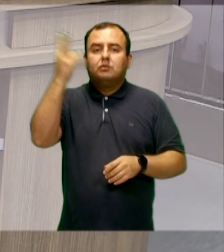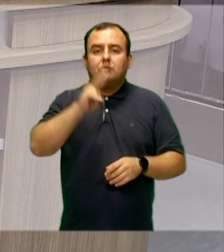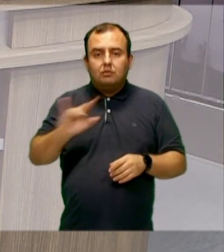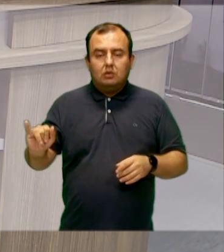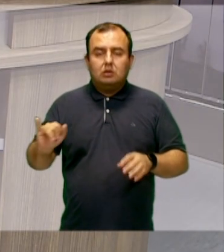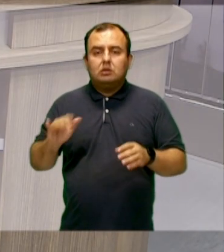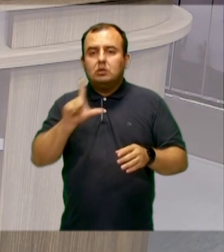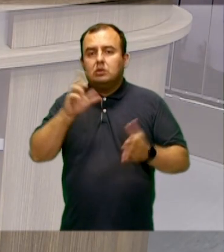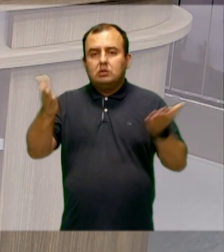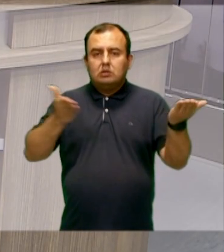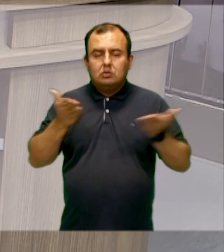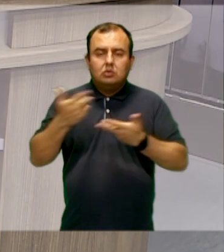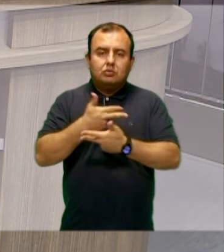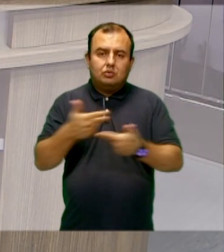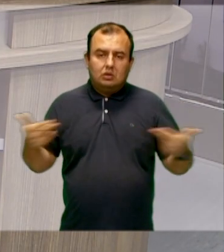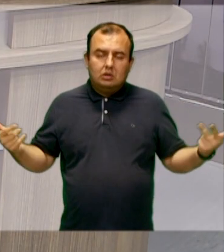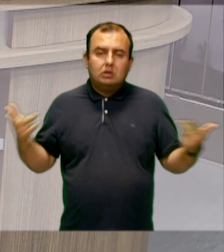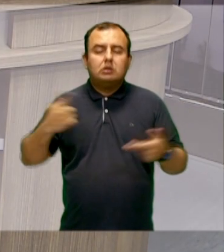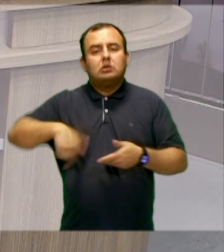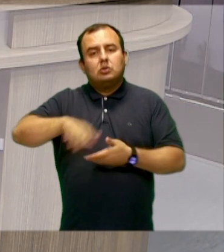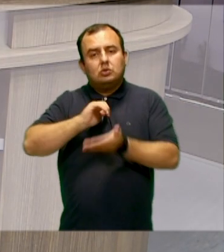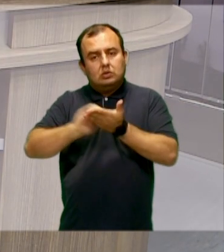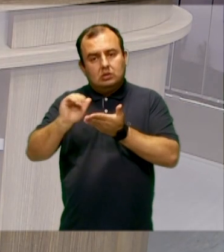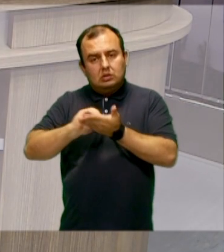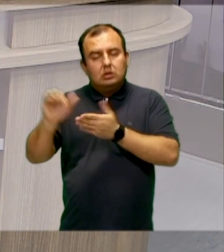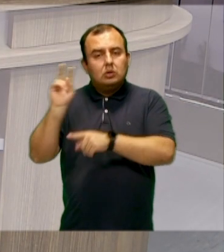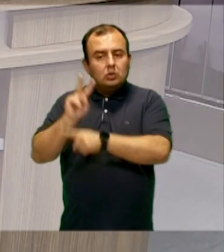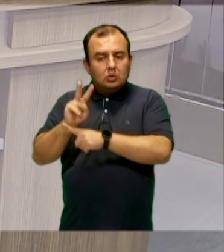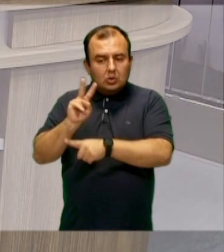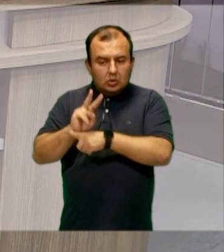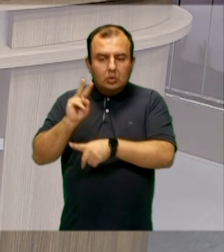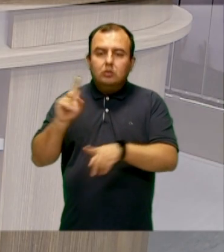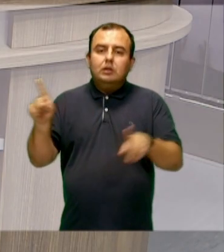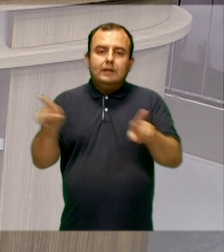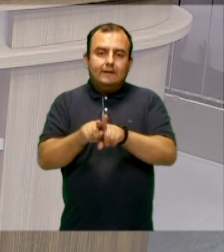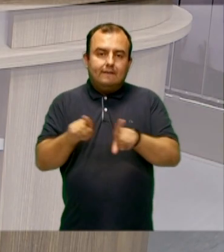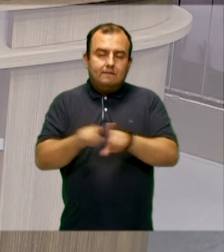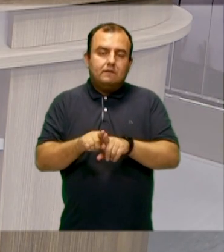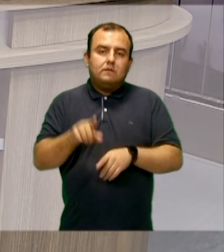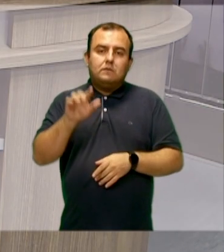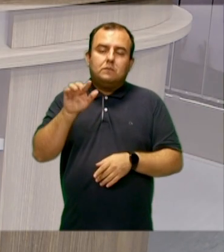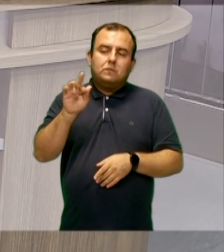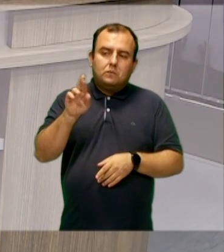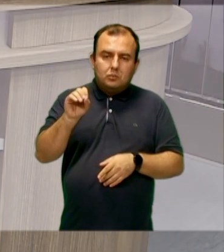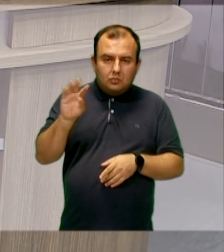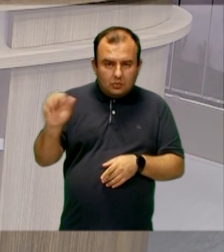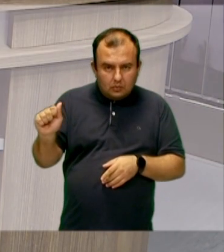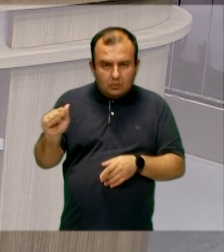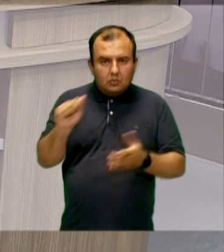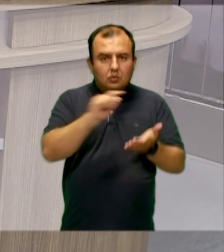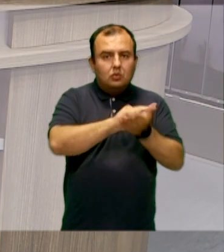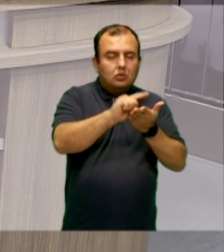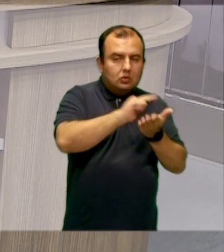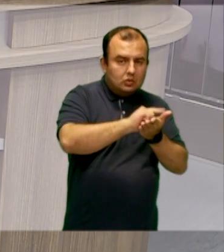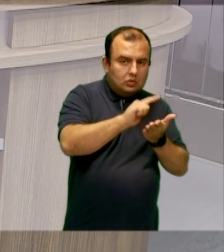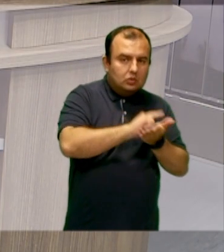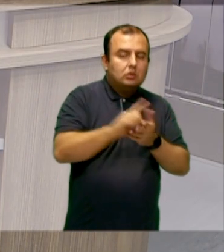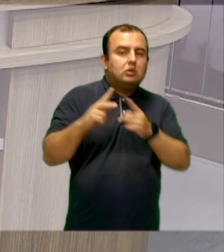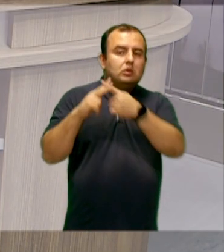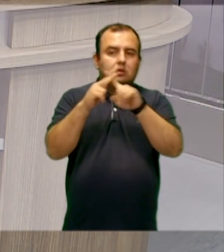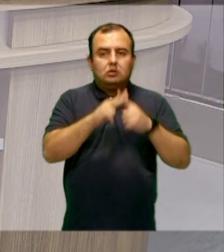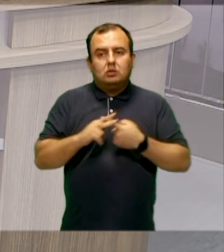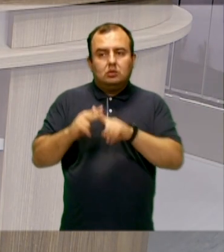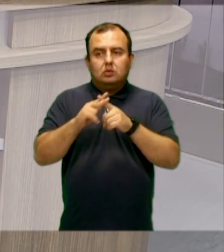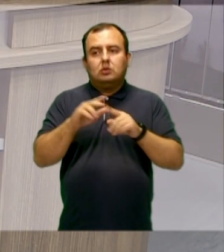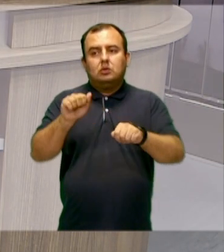várias licitações nesse sentido que a nossa secretaria cuida. A questão de frota, a questão da limpeza do Paço que eu te falei, da reforma,